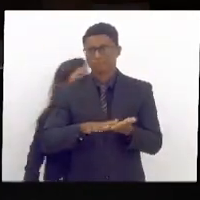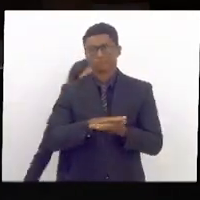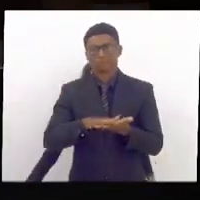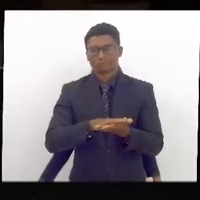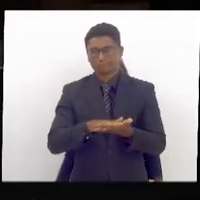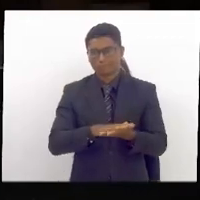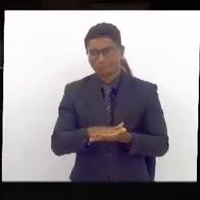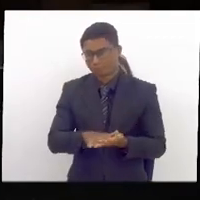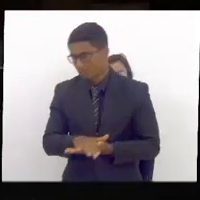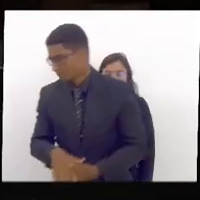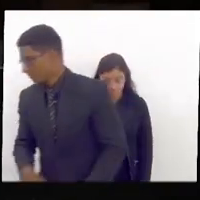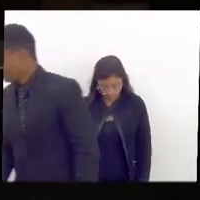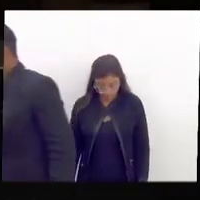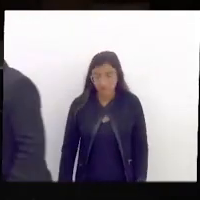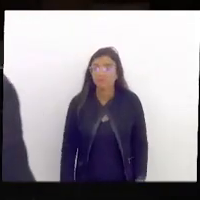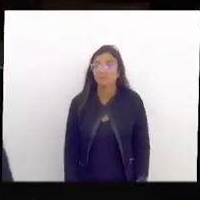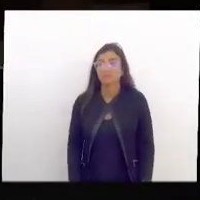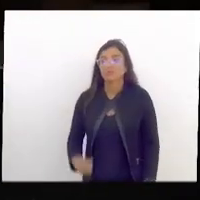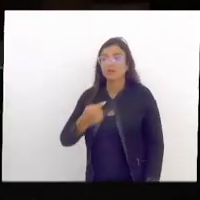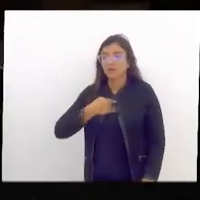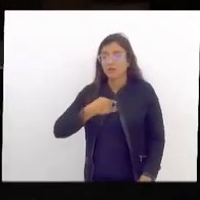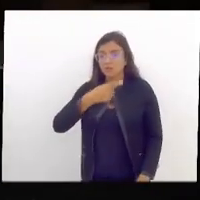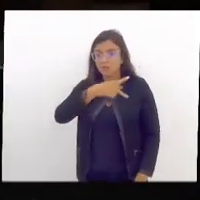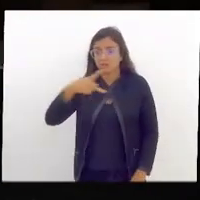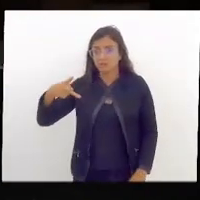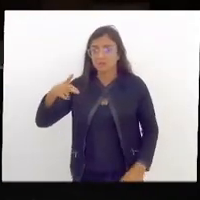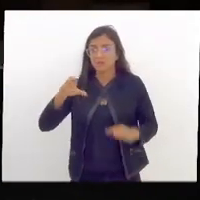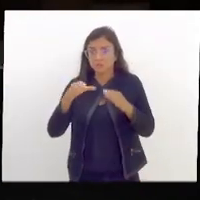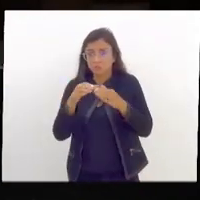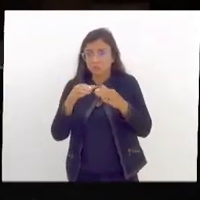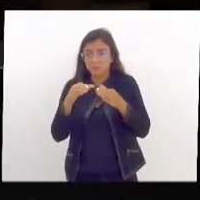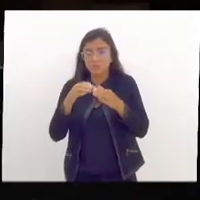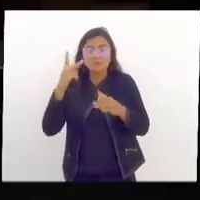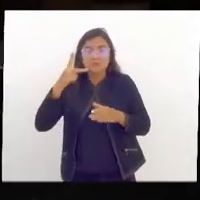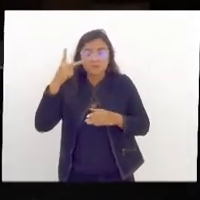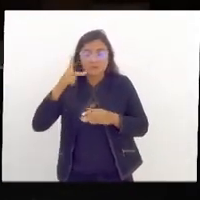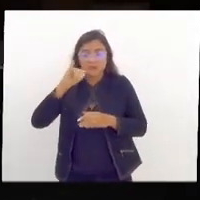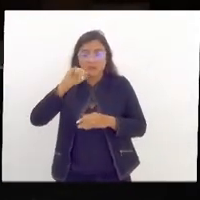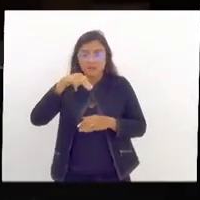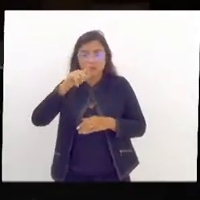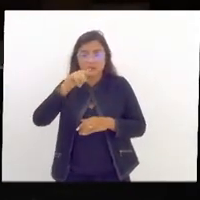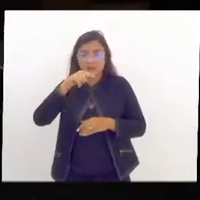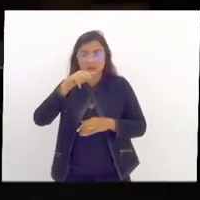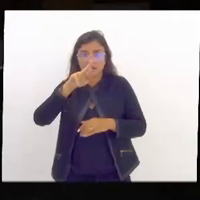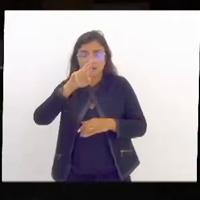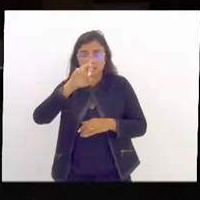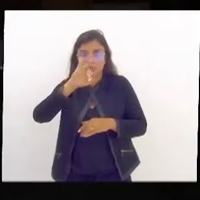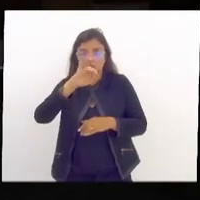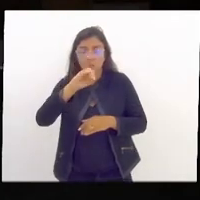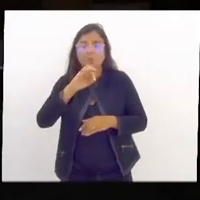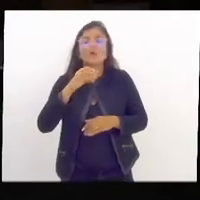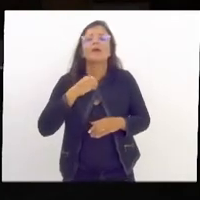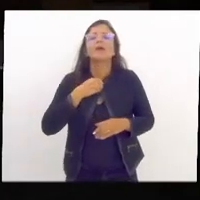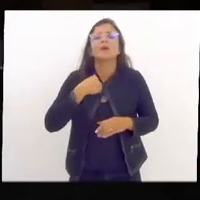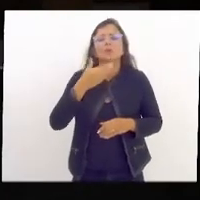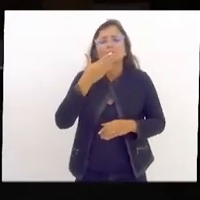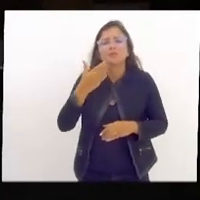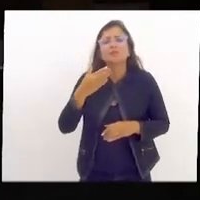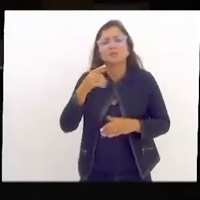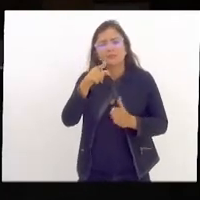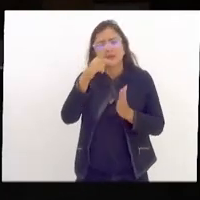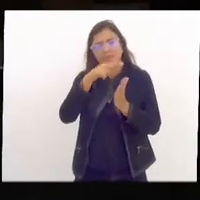aqui, como presidente da Comissão Parlamentar de Inquérito, eu fiz uma solicitação através do ofício